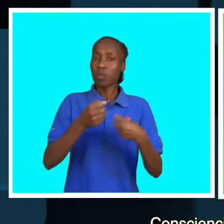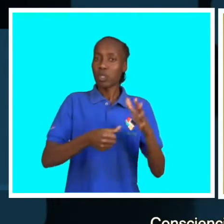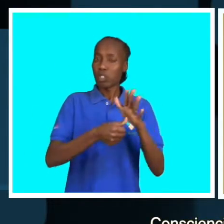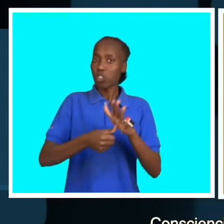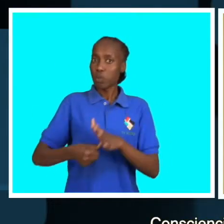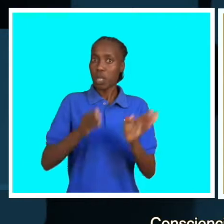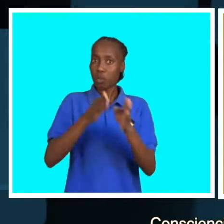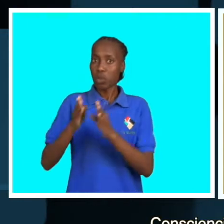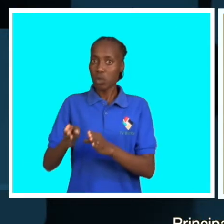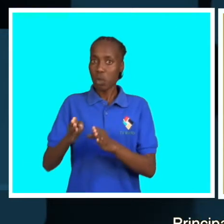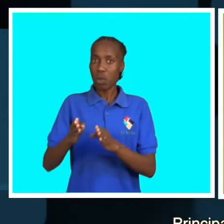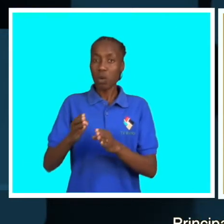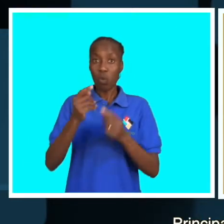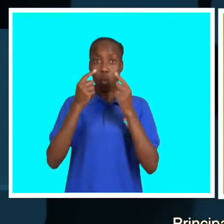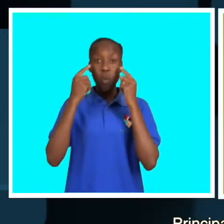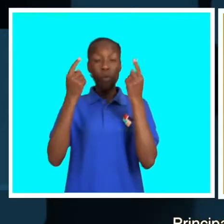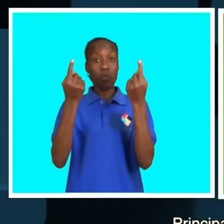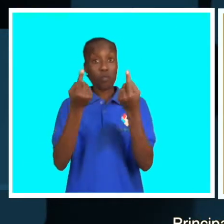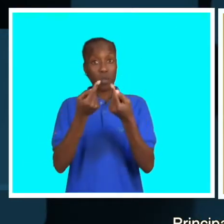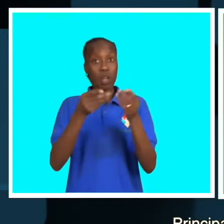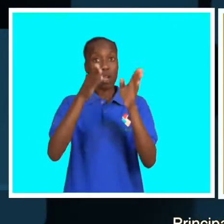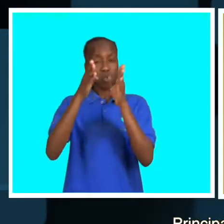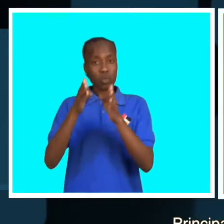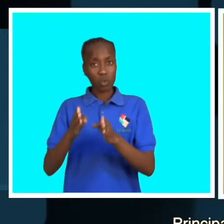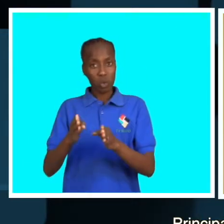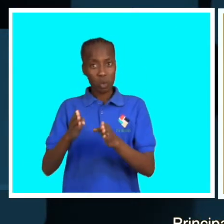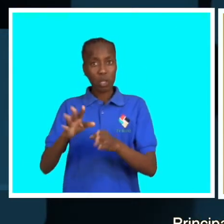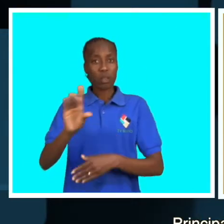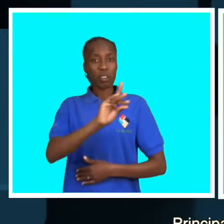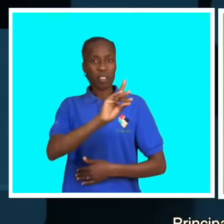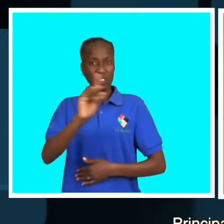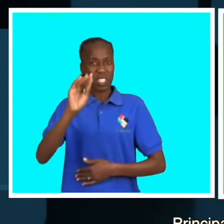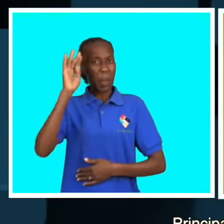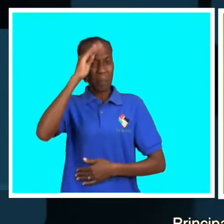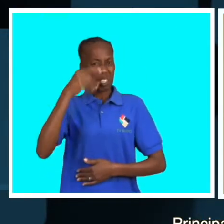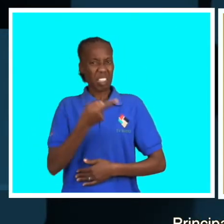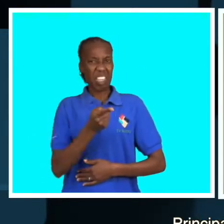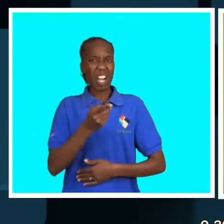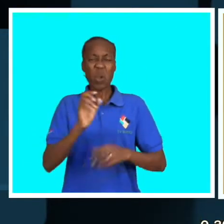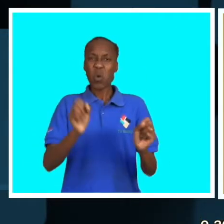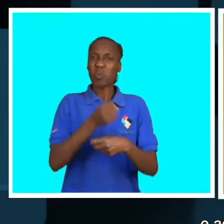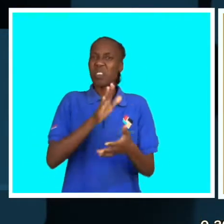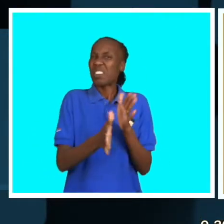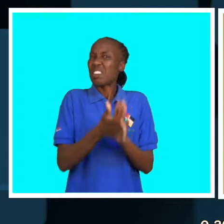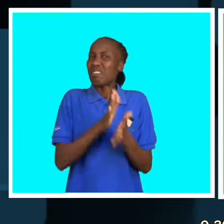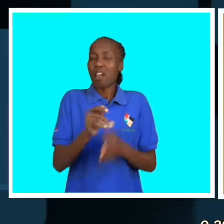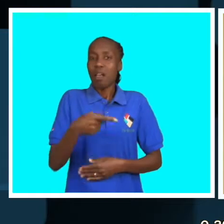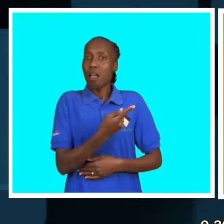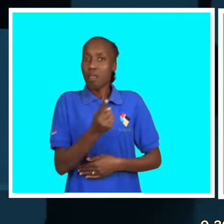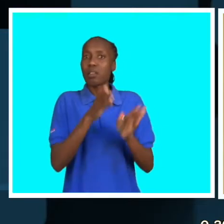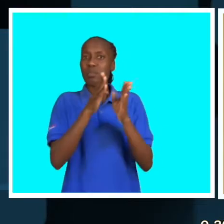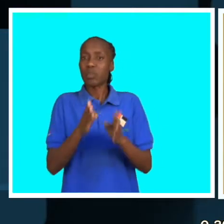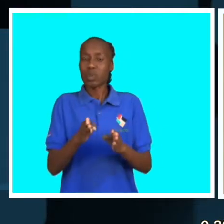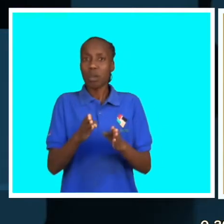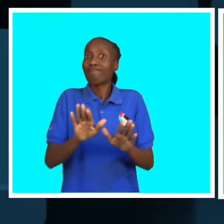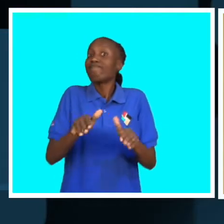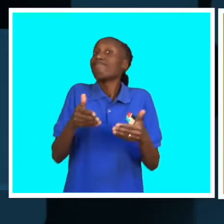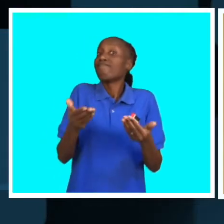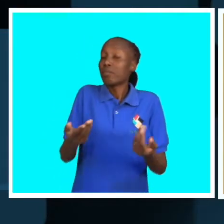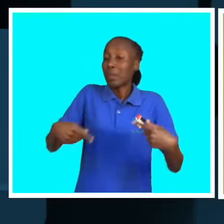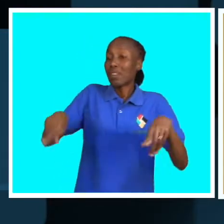não podemos desprezar a ninguém, somente quando olhamos uma pessoa com deficiência, achando que não tem capacidade de fazer alguma